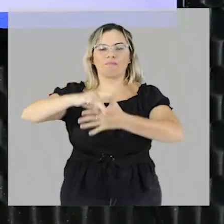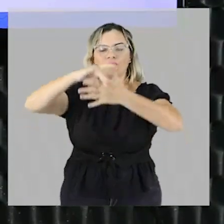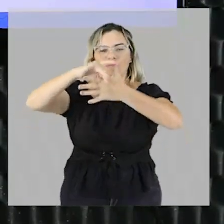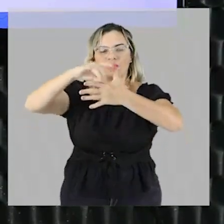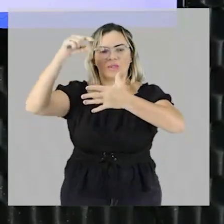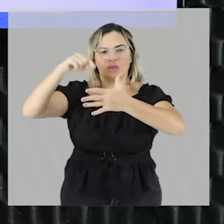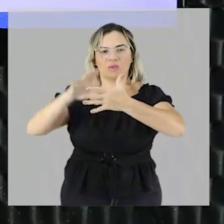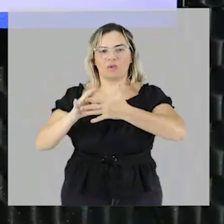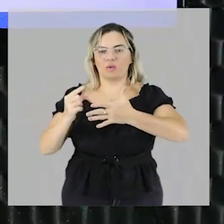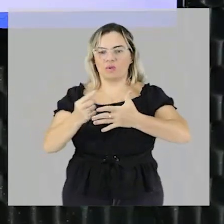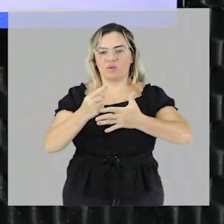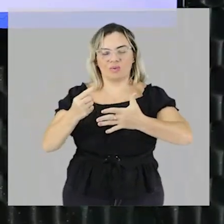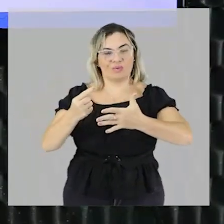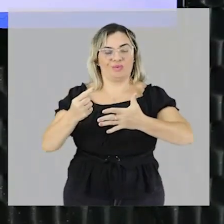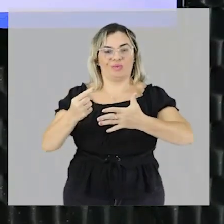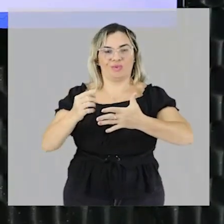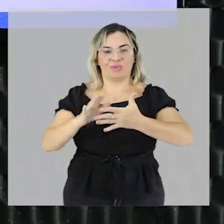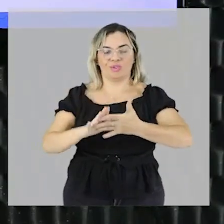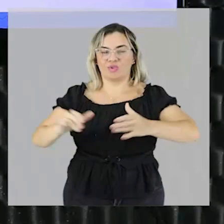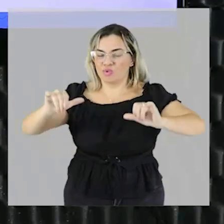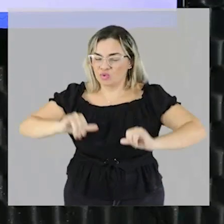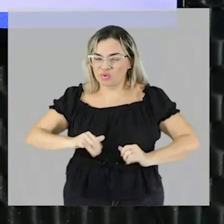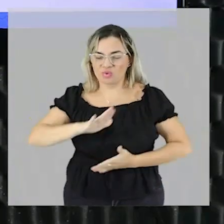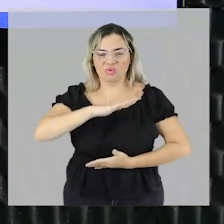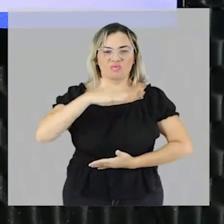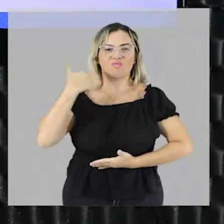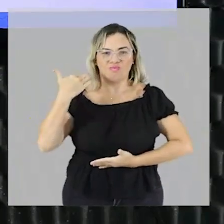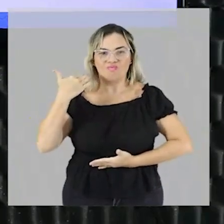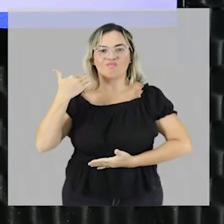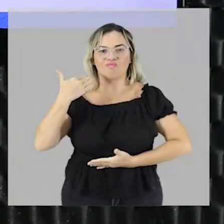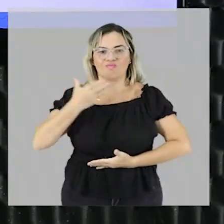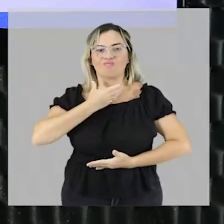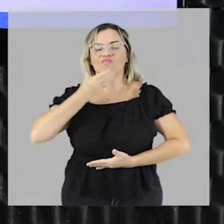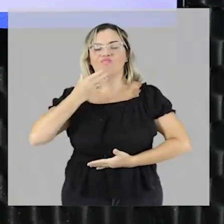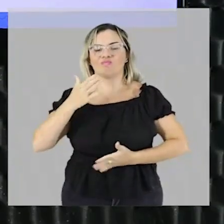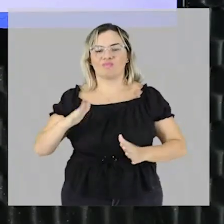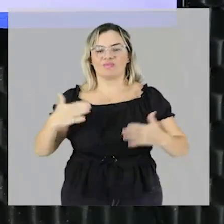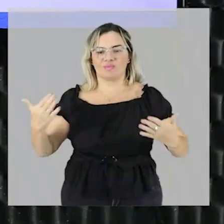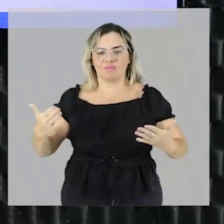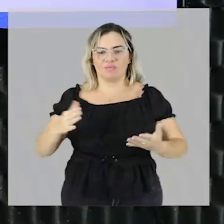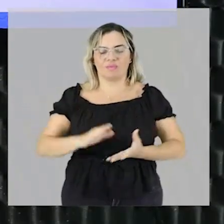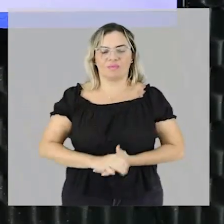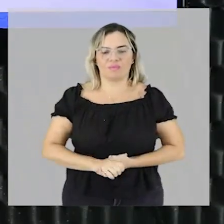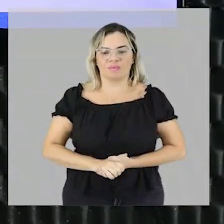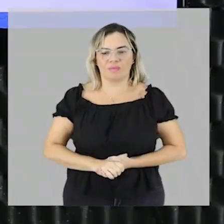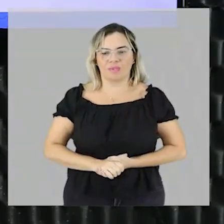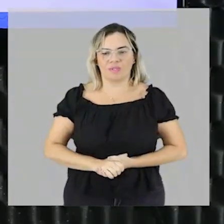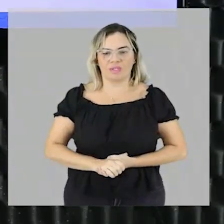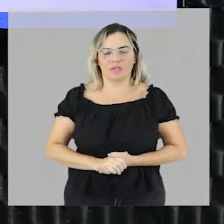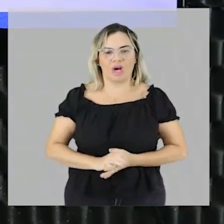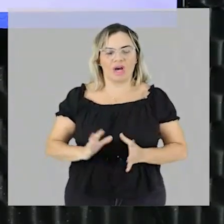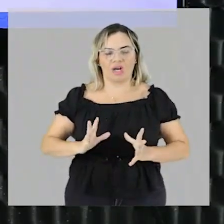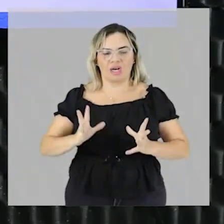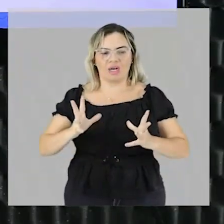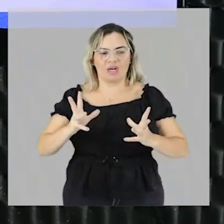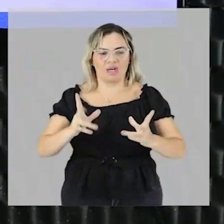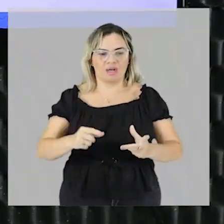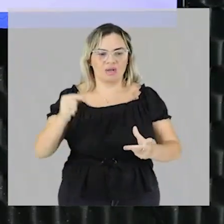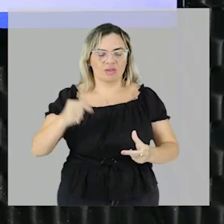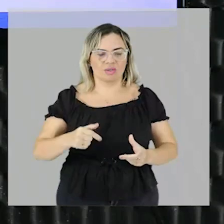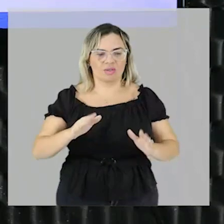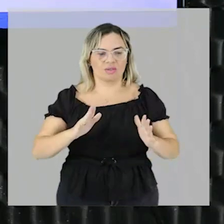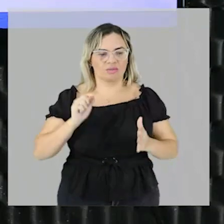foi o único punido. E ganhar por todos, visto que pagou por todos. Então Machado, trazendo aqui,